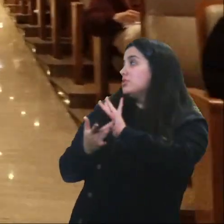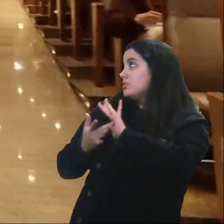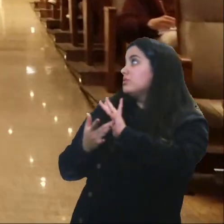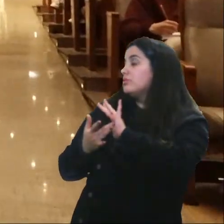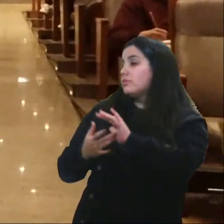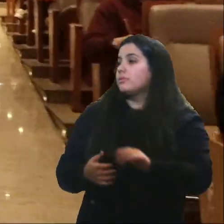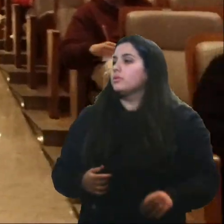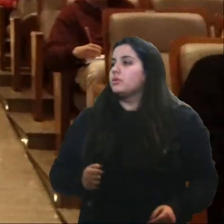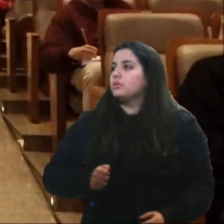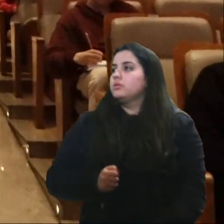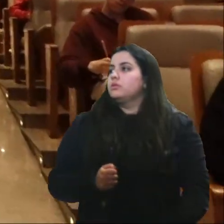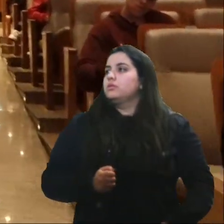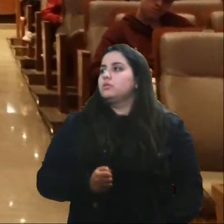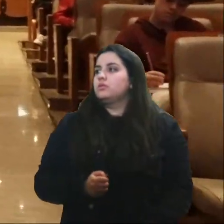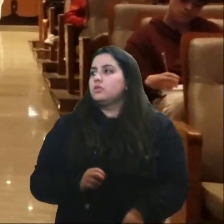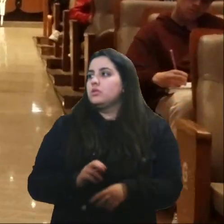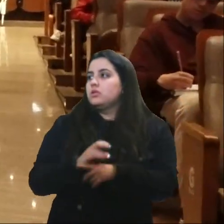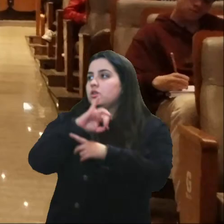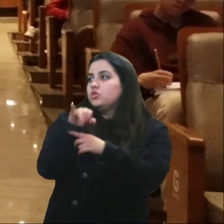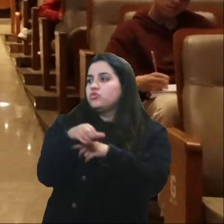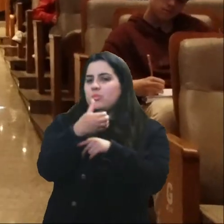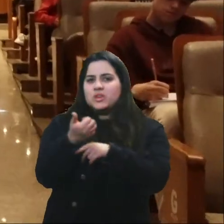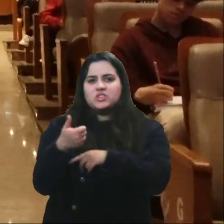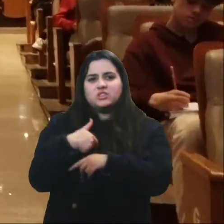João Batista não passava despercebido.